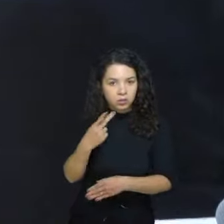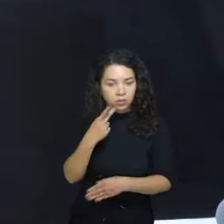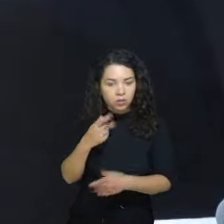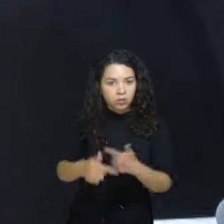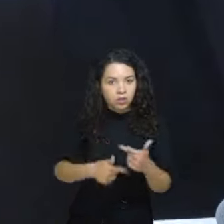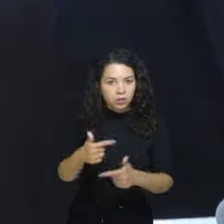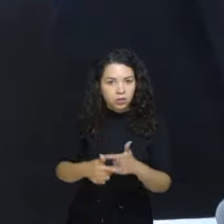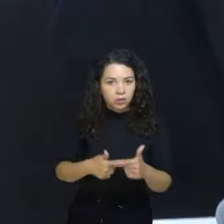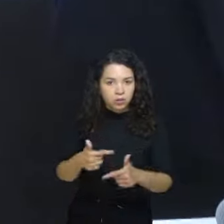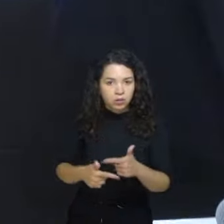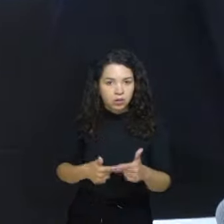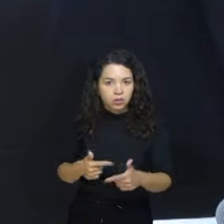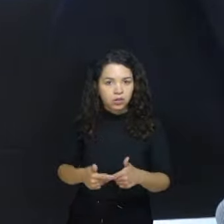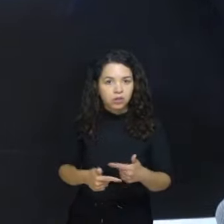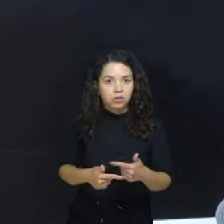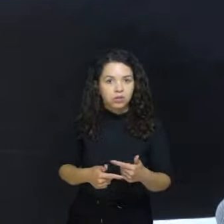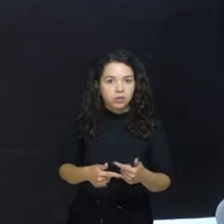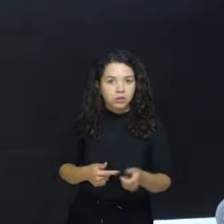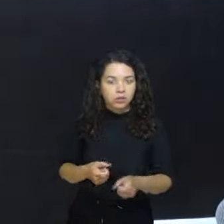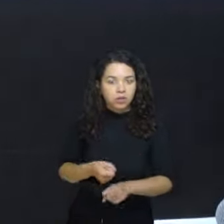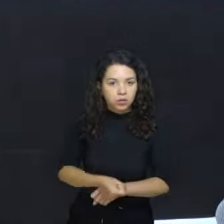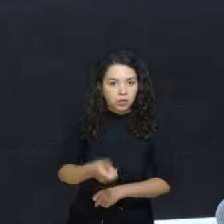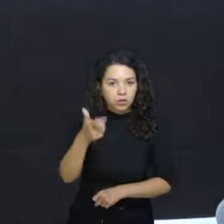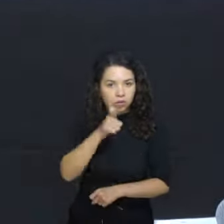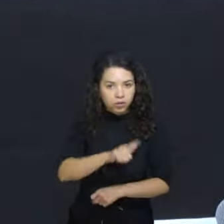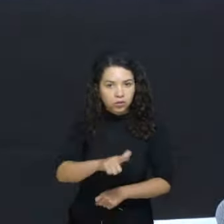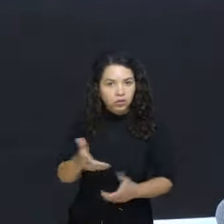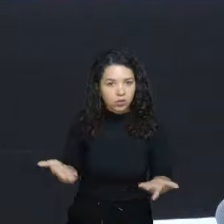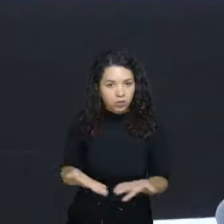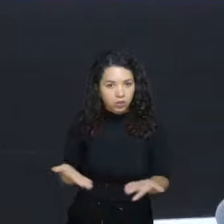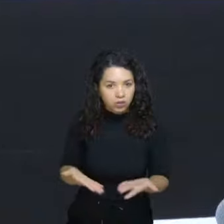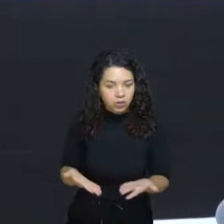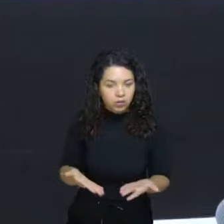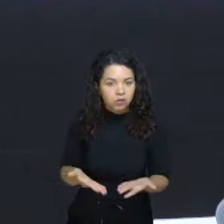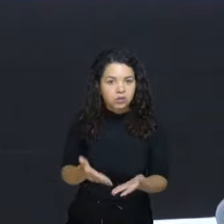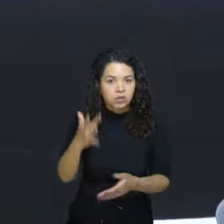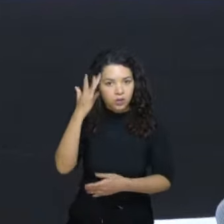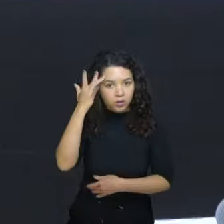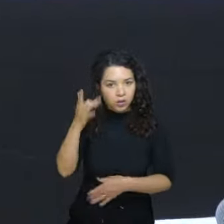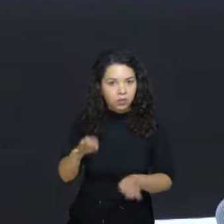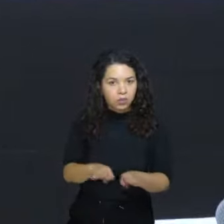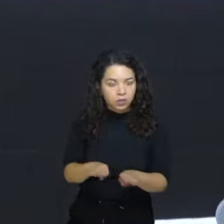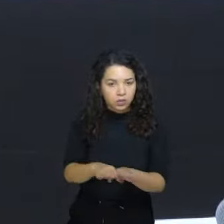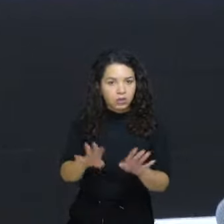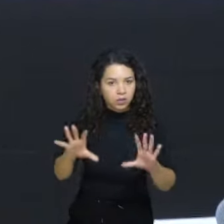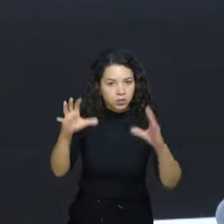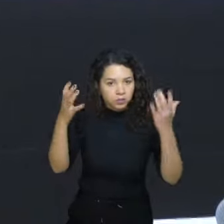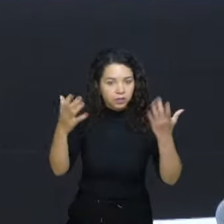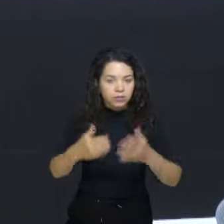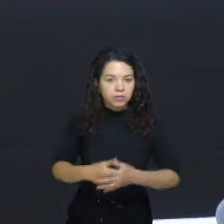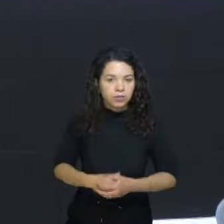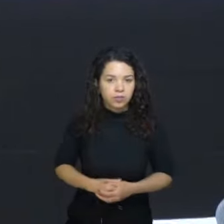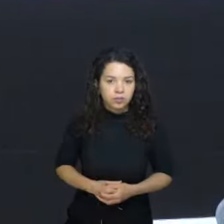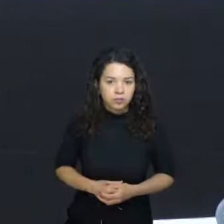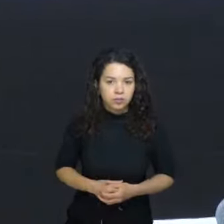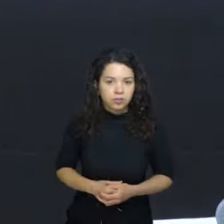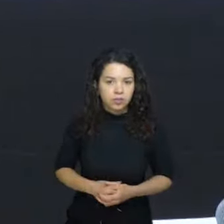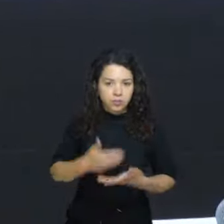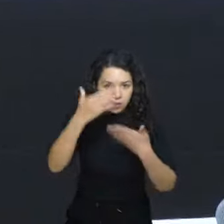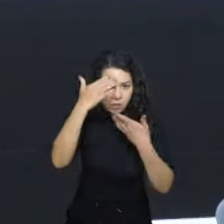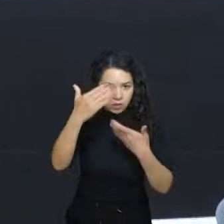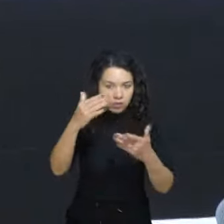quase que de forma incansável para que a gente pudesse realizar nessa data e no dia de amanhã esse evento aqui fazer uma agradecimento